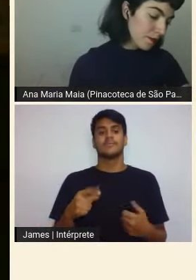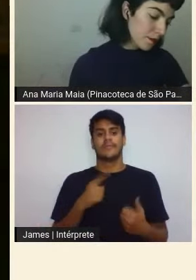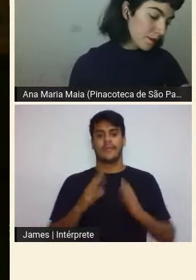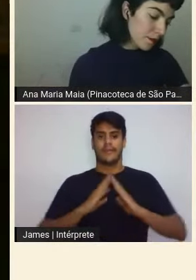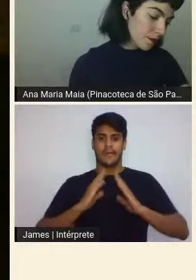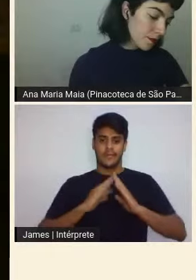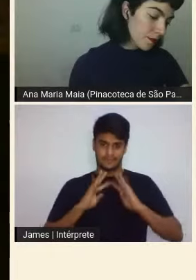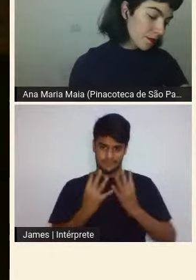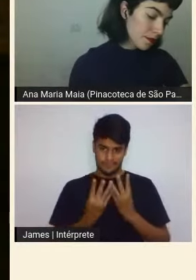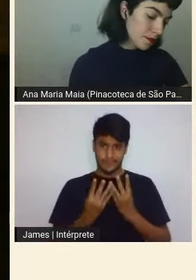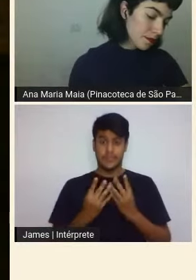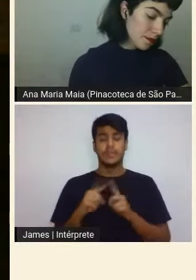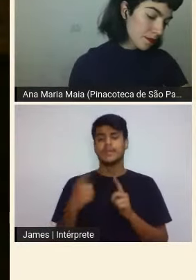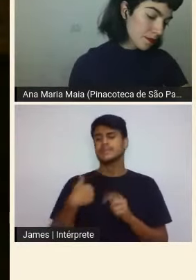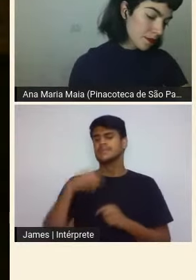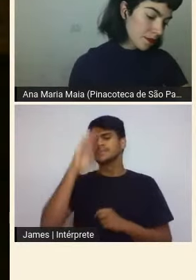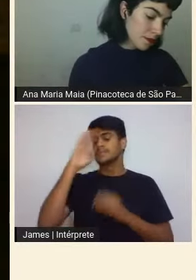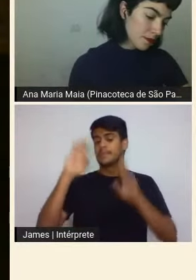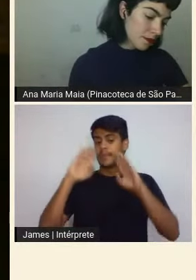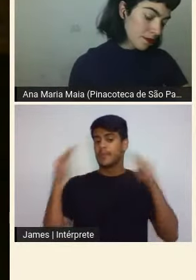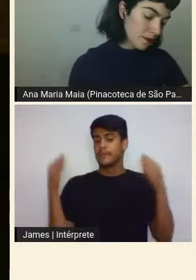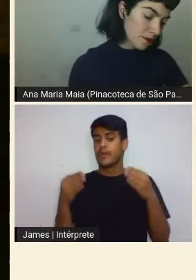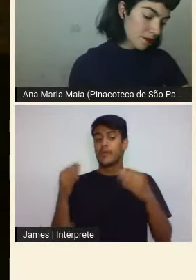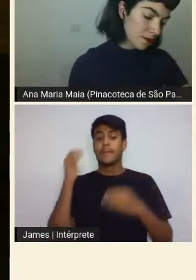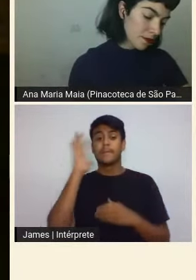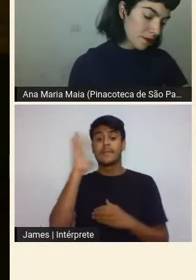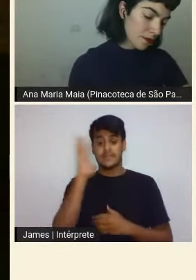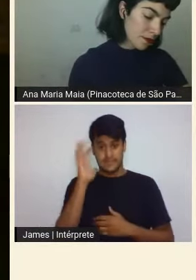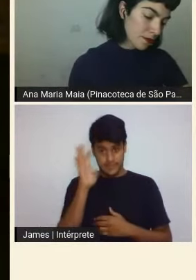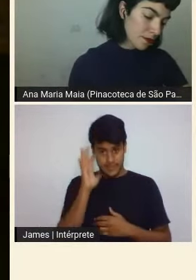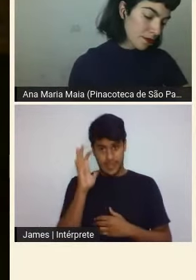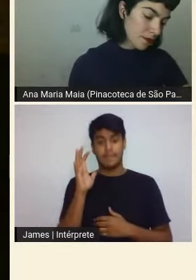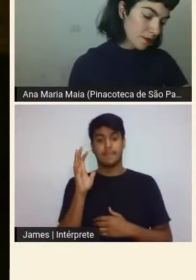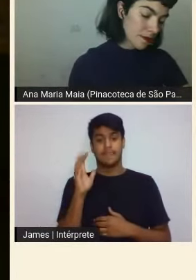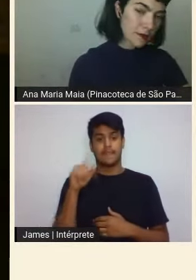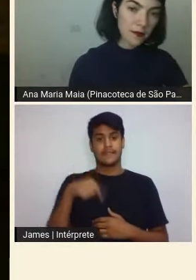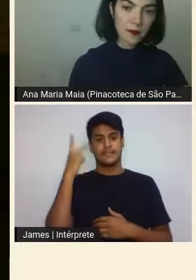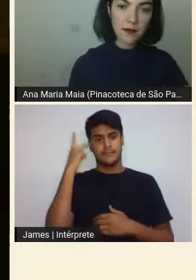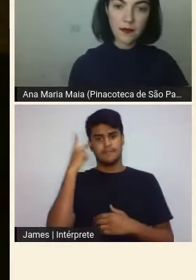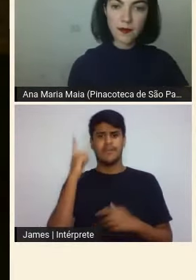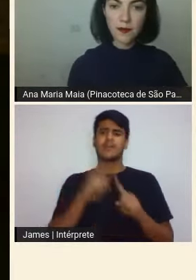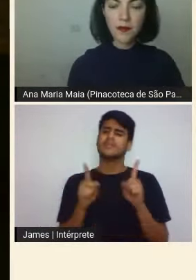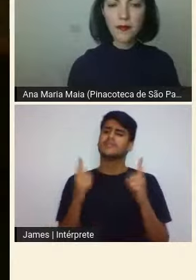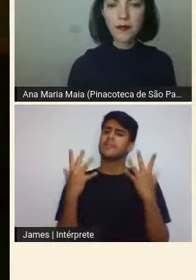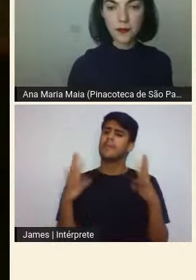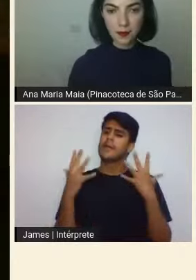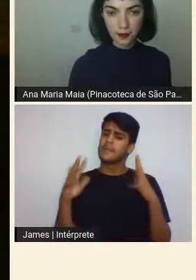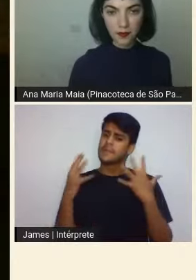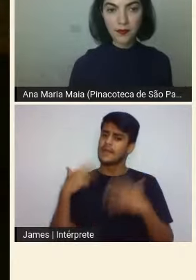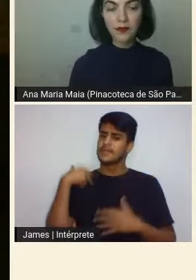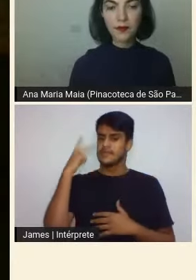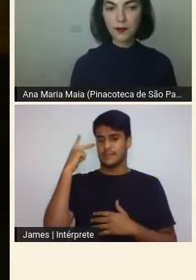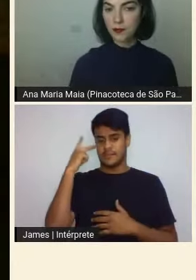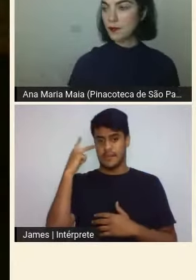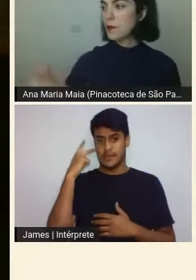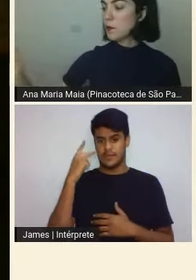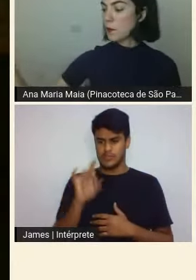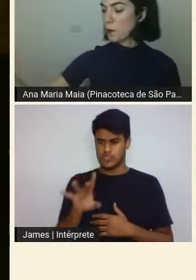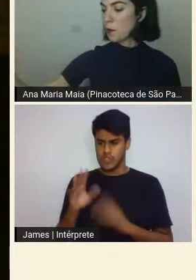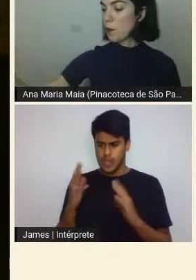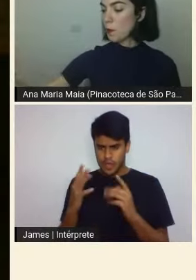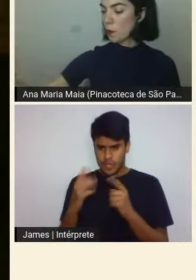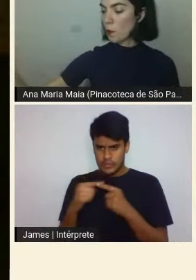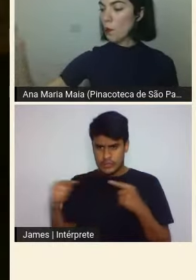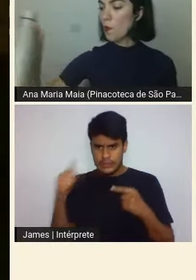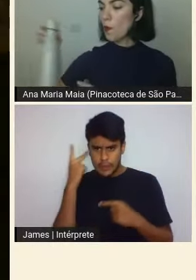o foco de pensar o modernismo em São Paulo, mas para além de São Paulo, né, e para além da Semana de Arte